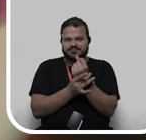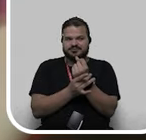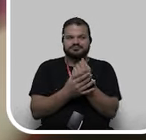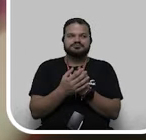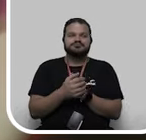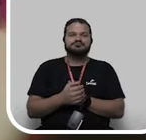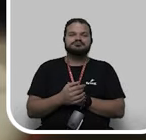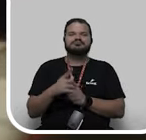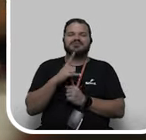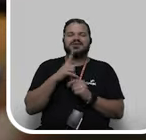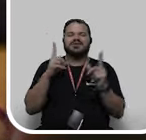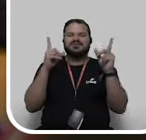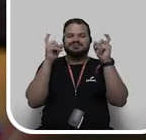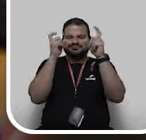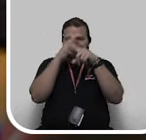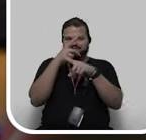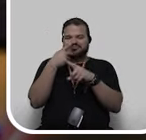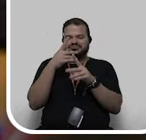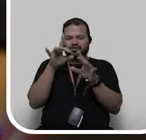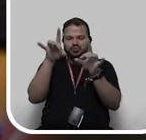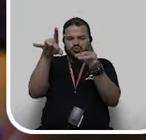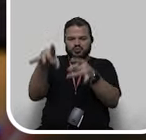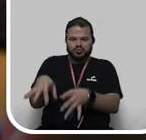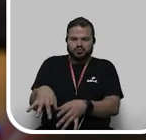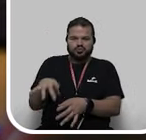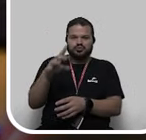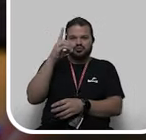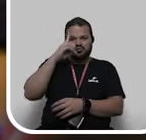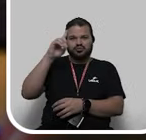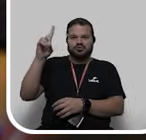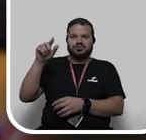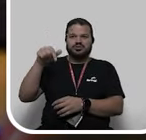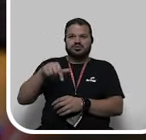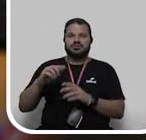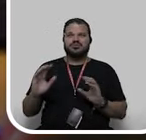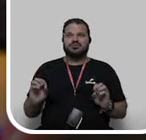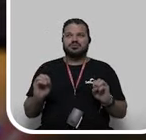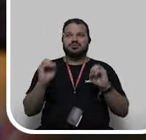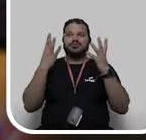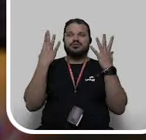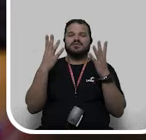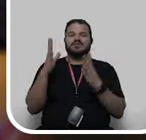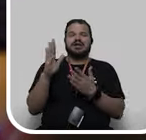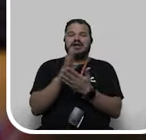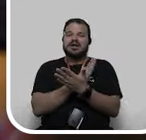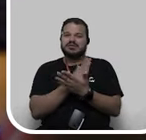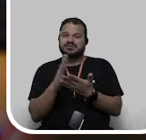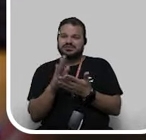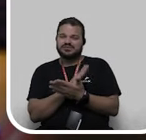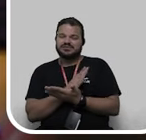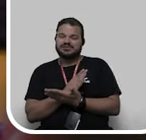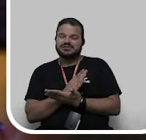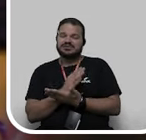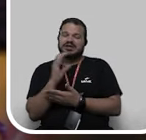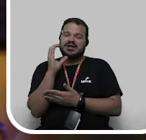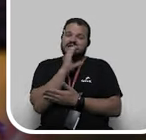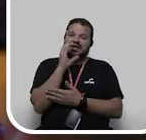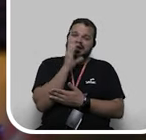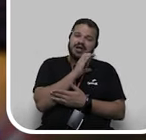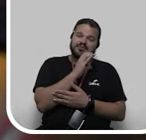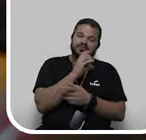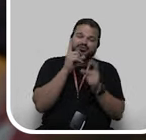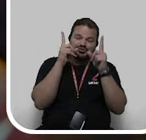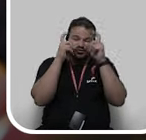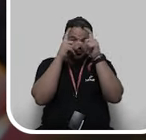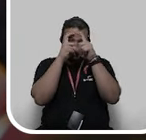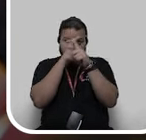hoje aqui, que estamos no último dia do evento. É um assunto que às vezes é muito árido, é difícil,